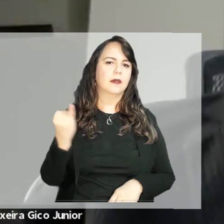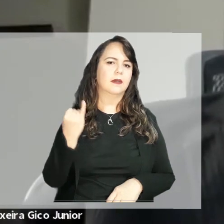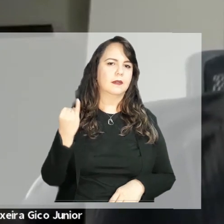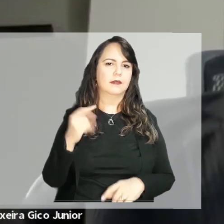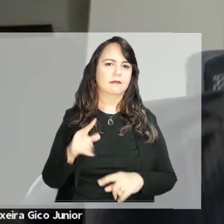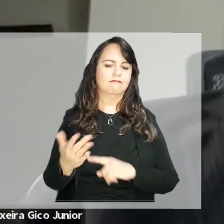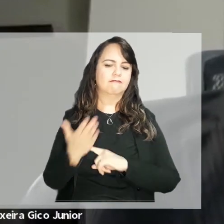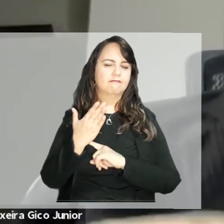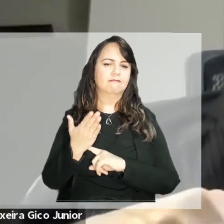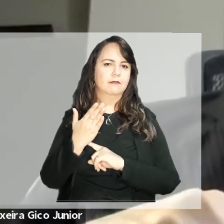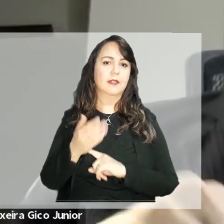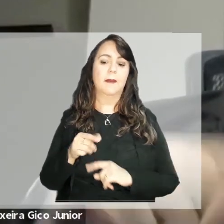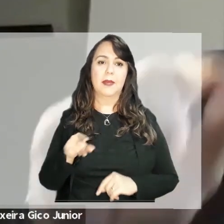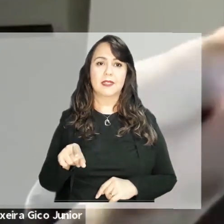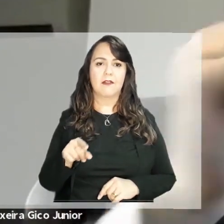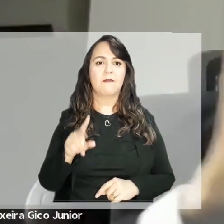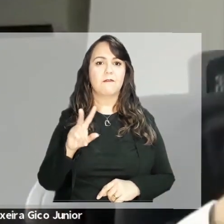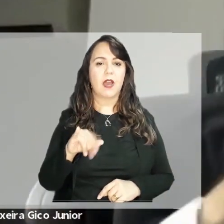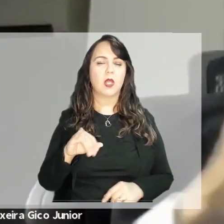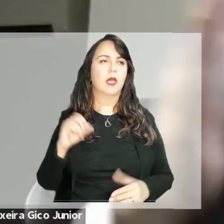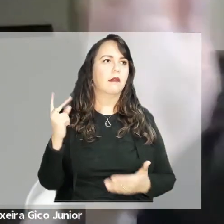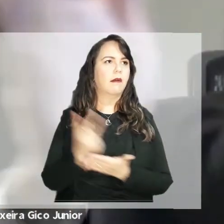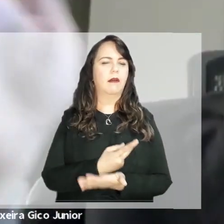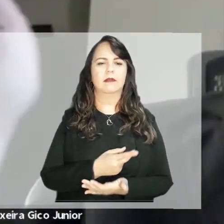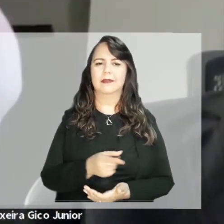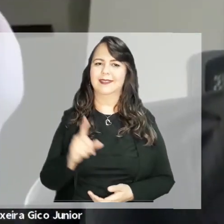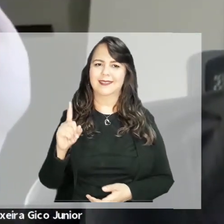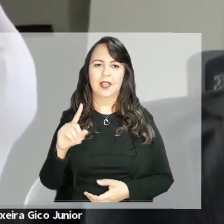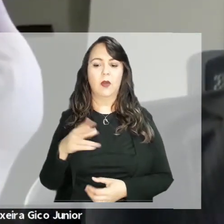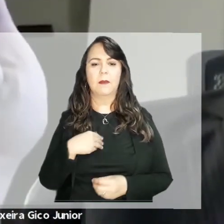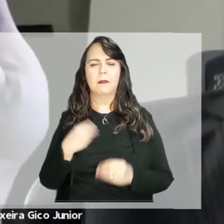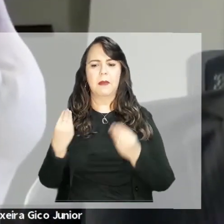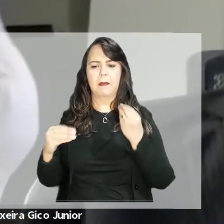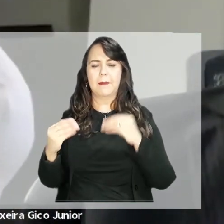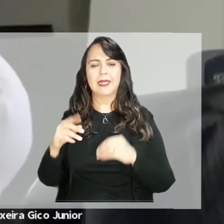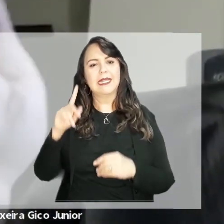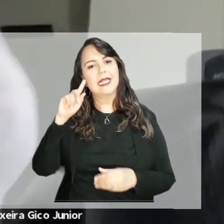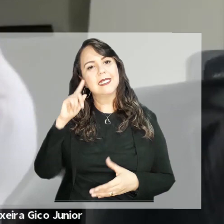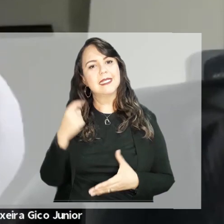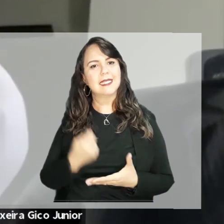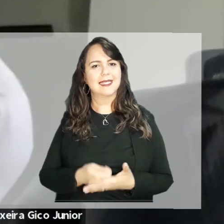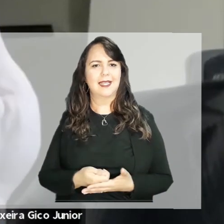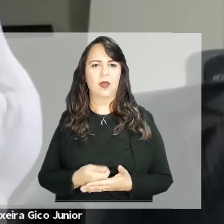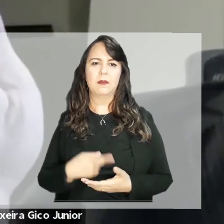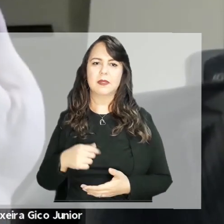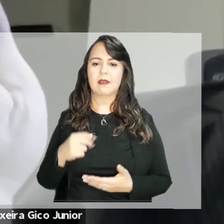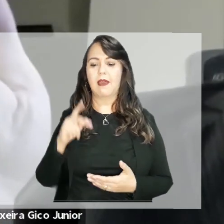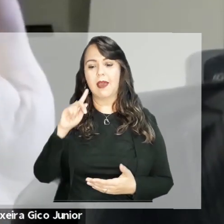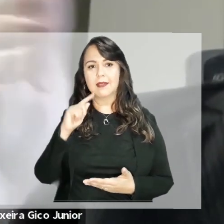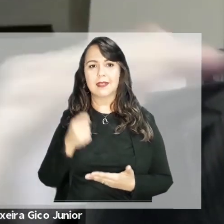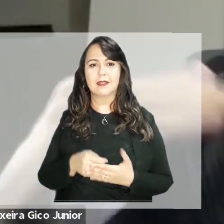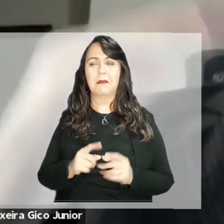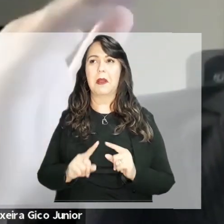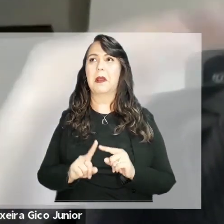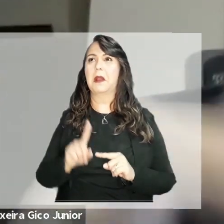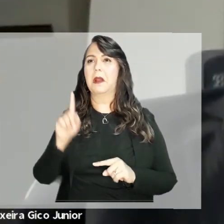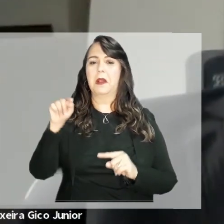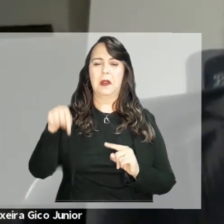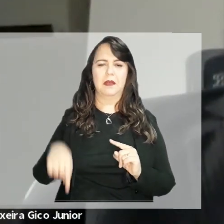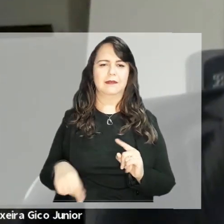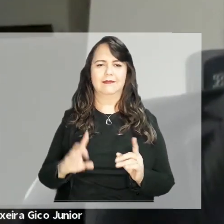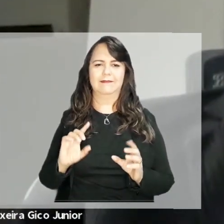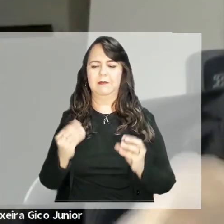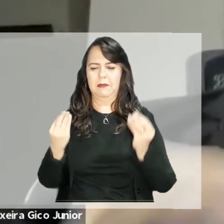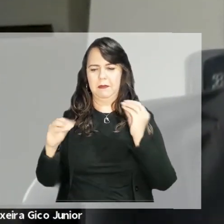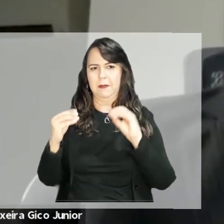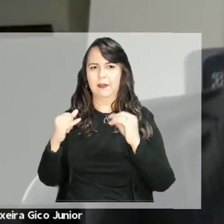números. Né? Não é que ela não vai errar, mas se eu colocar um grande número de decisões, a chance dela errar muito alto ou